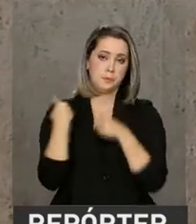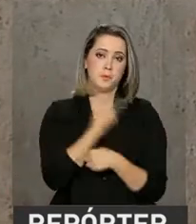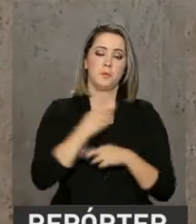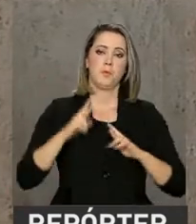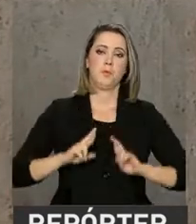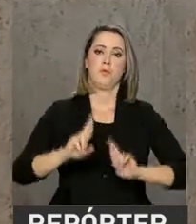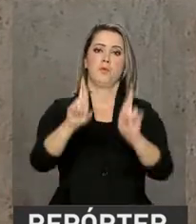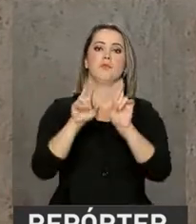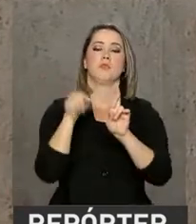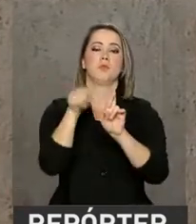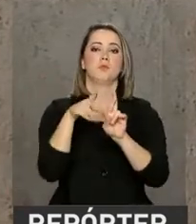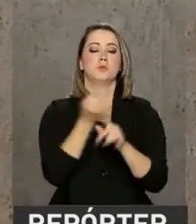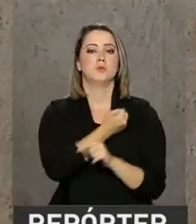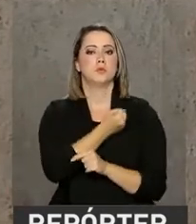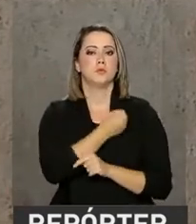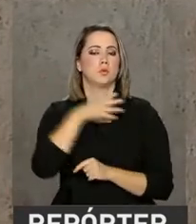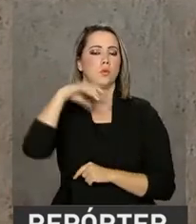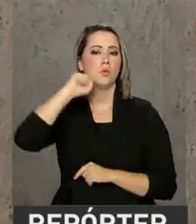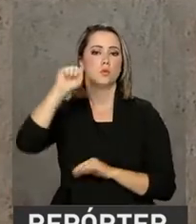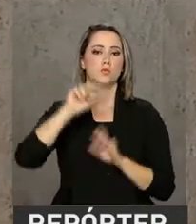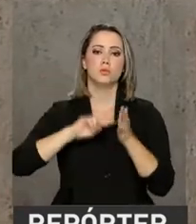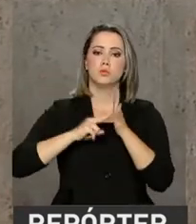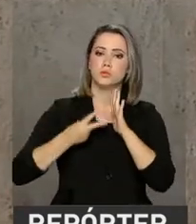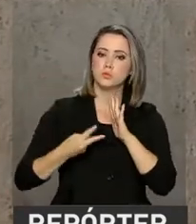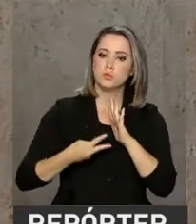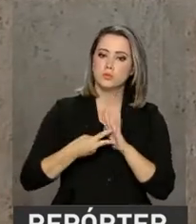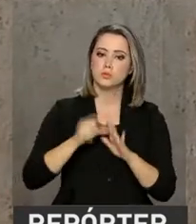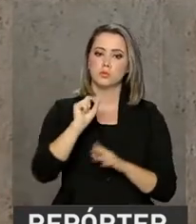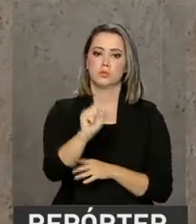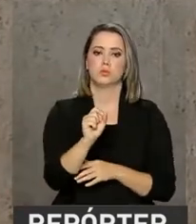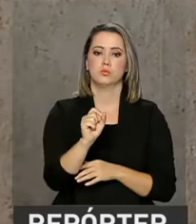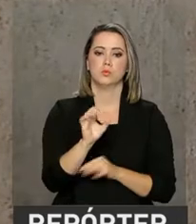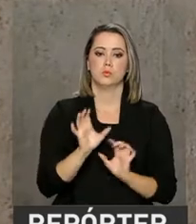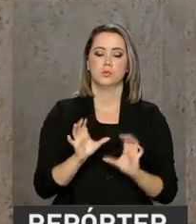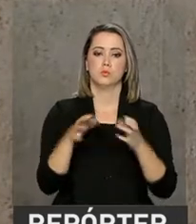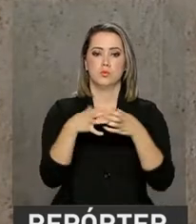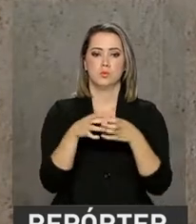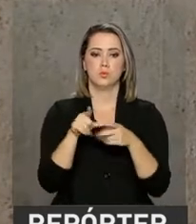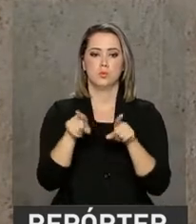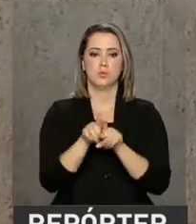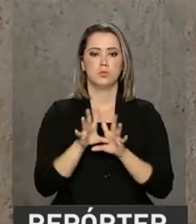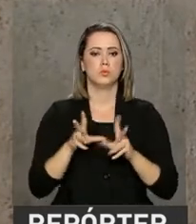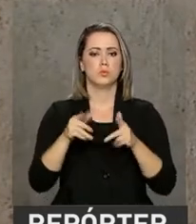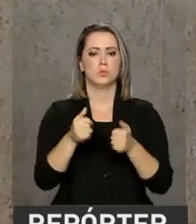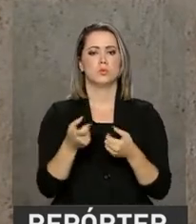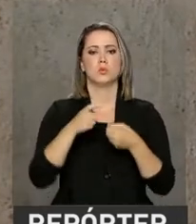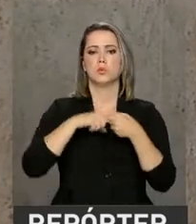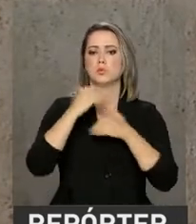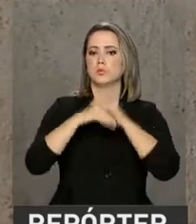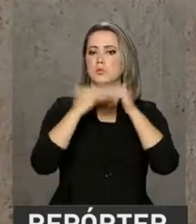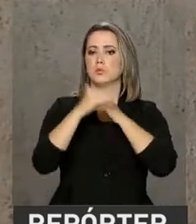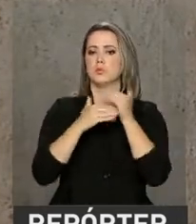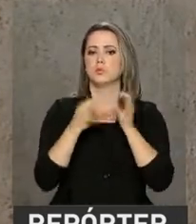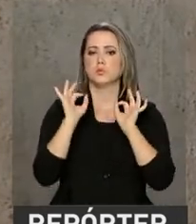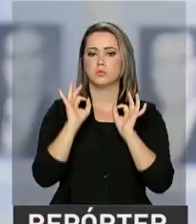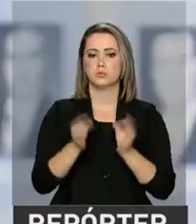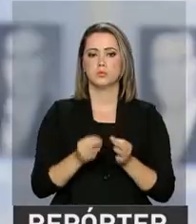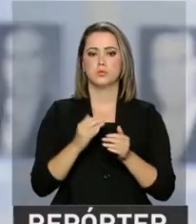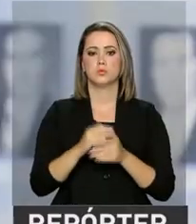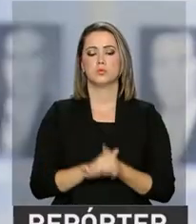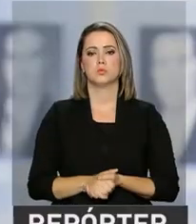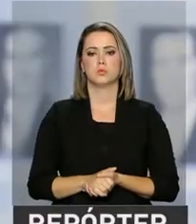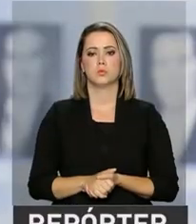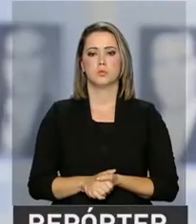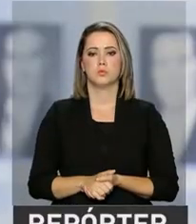também de abril ou seja o setor tem tudo para voltar a crescer e crescer muito rápido